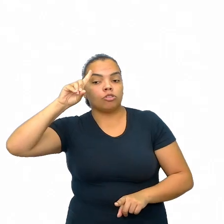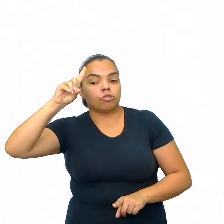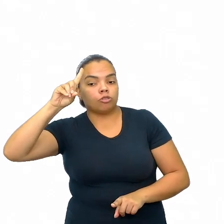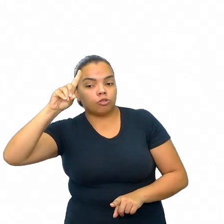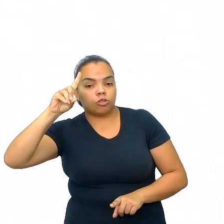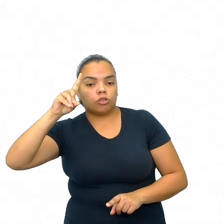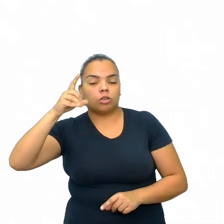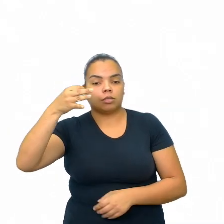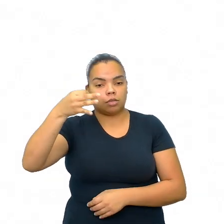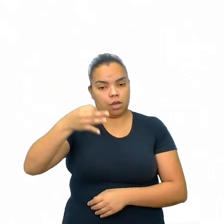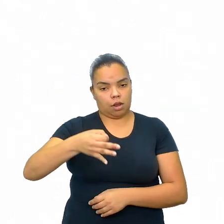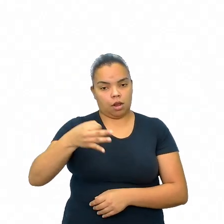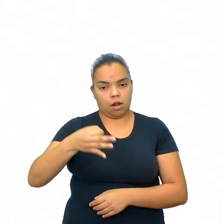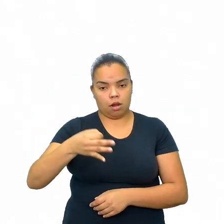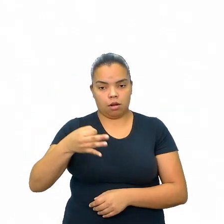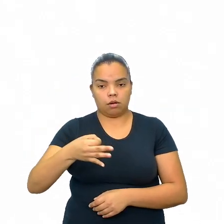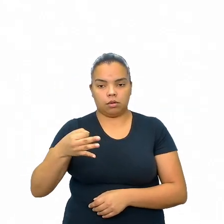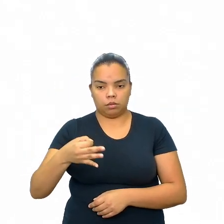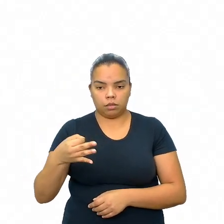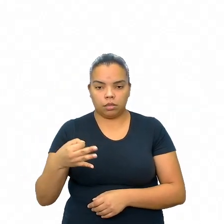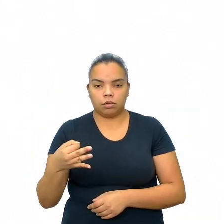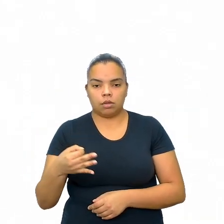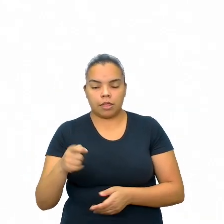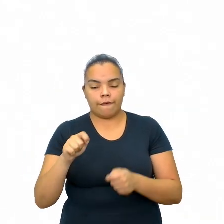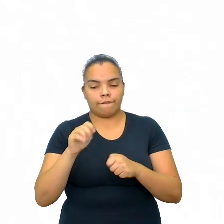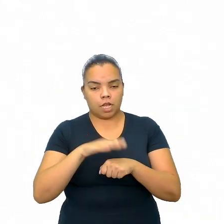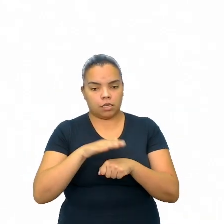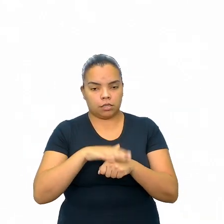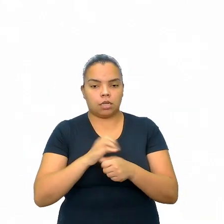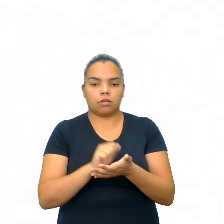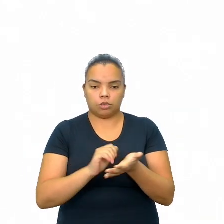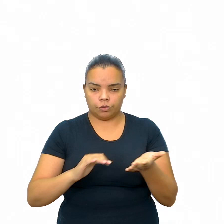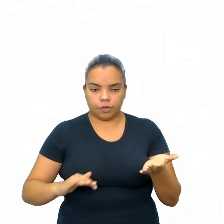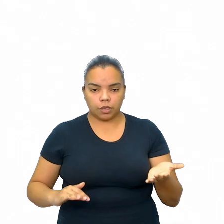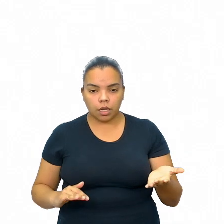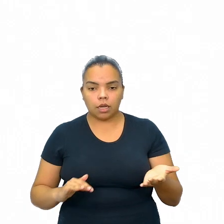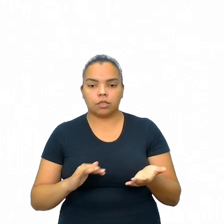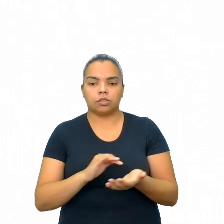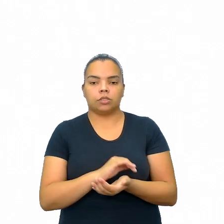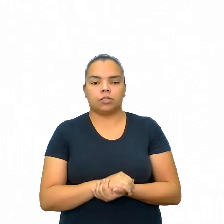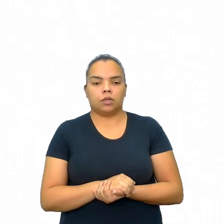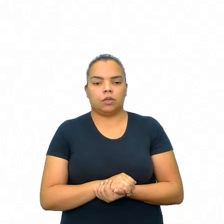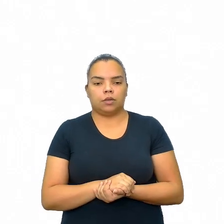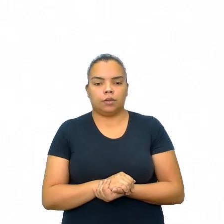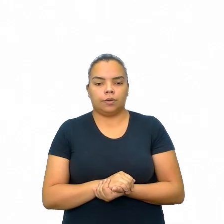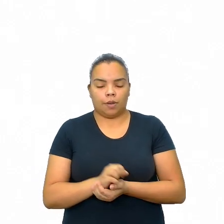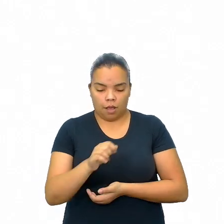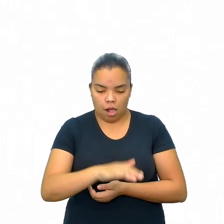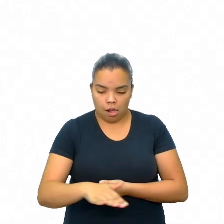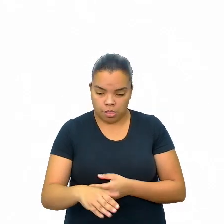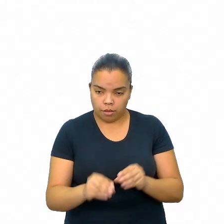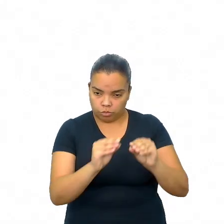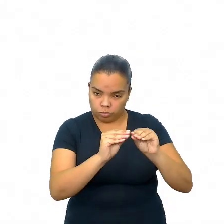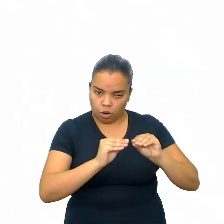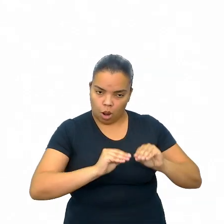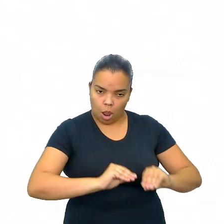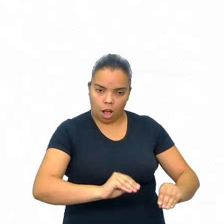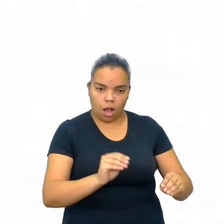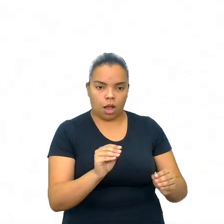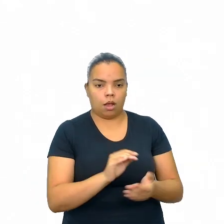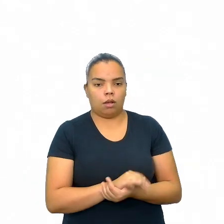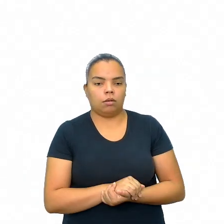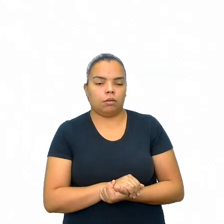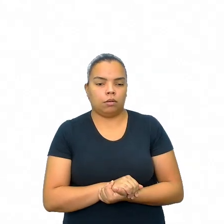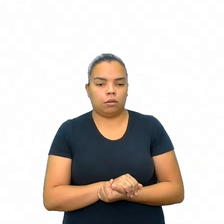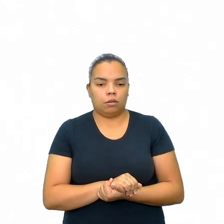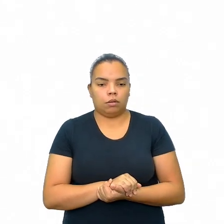sondagem, é importante para depois organizar essa documentação no portfólio da criança. Informar que